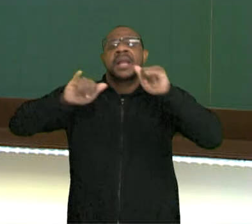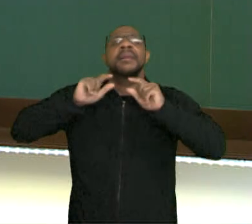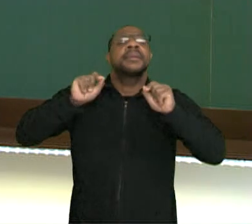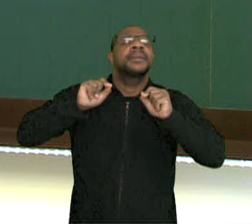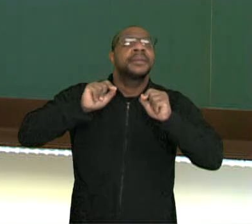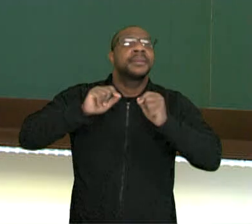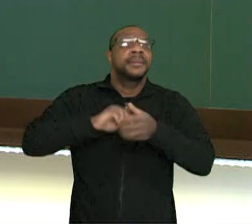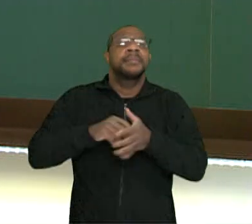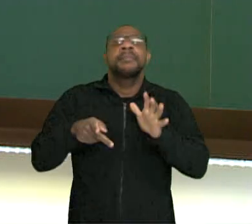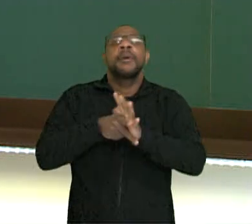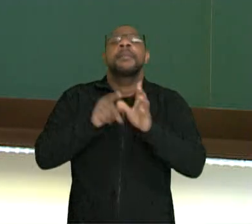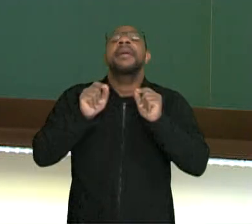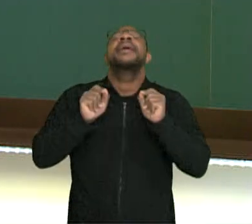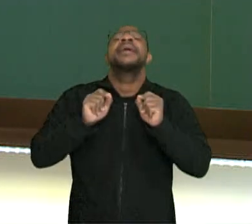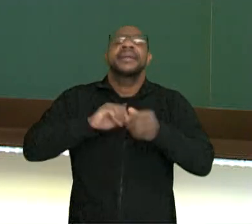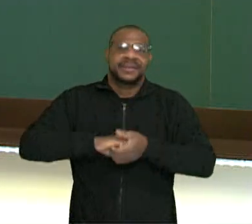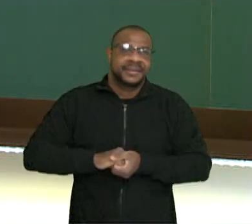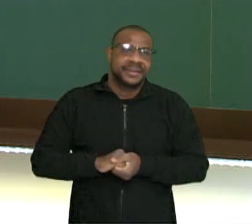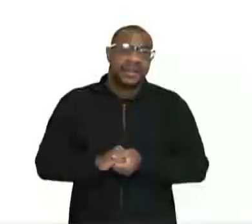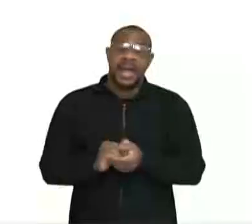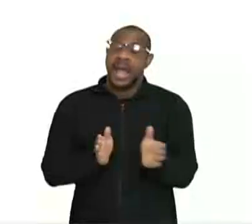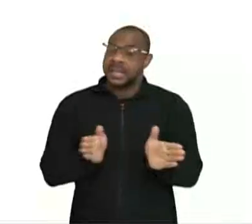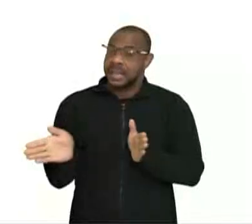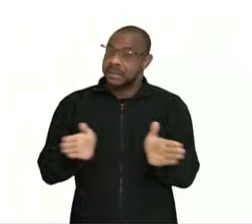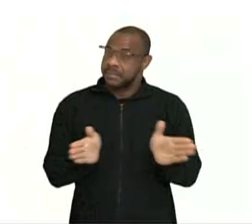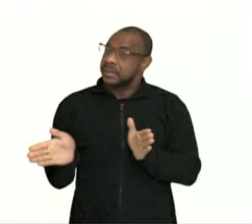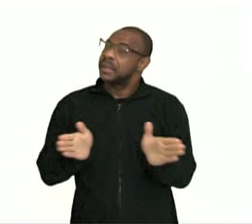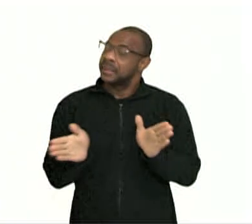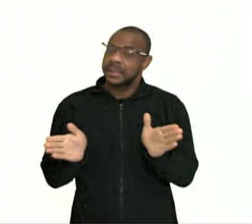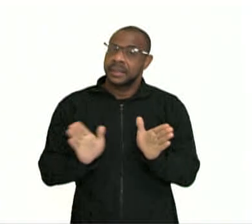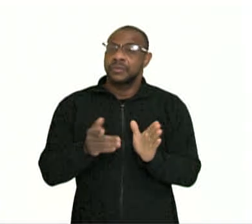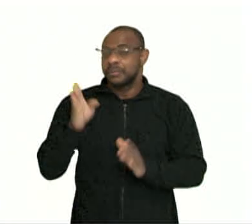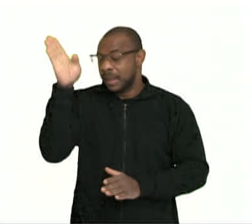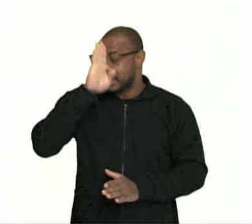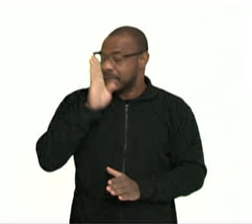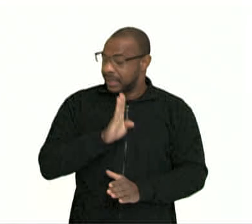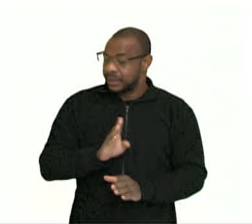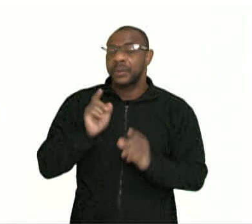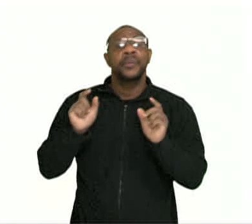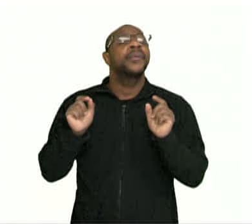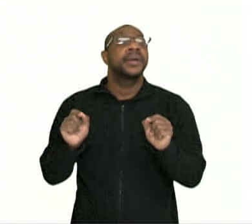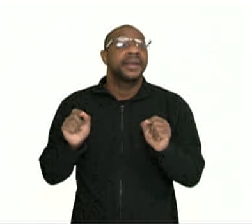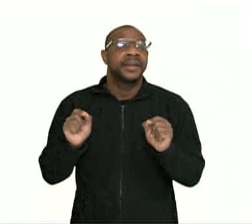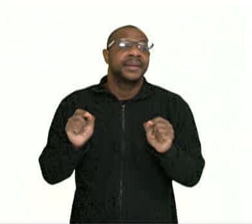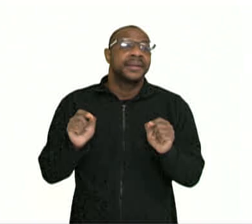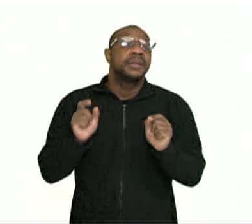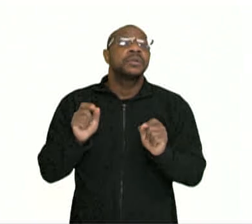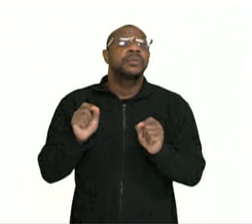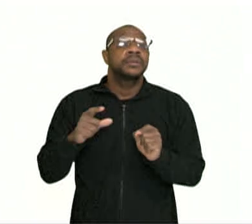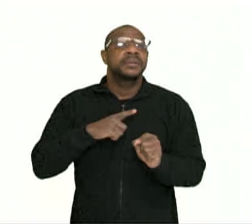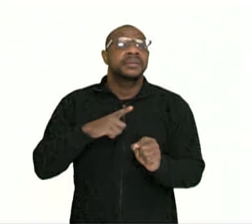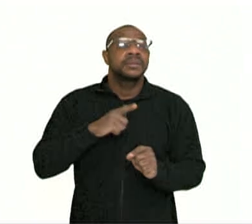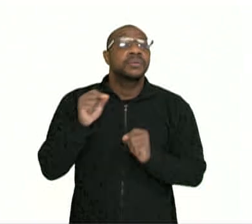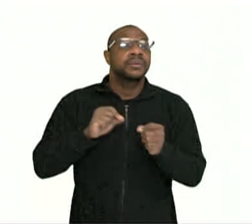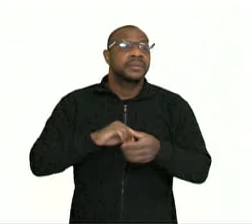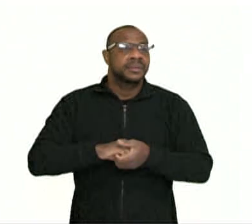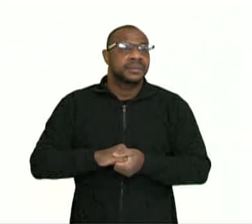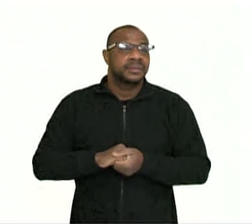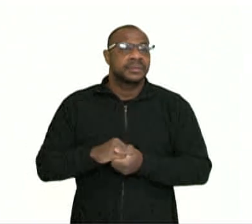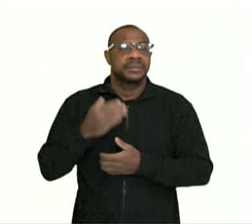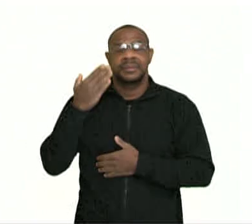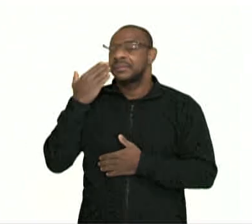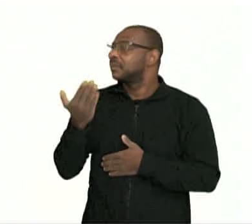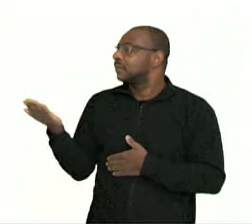para a conscientização, a sensibilização dos brasileiros, né, sobre a existência de sessões eleitorais